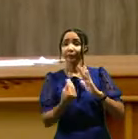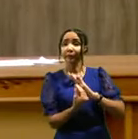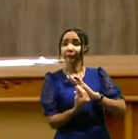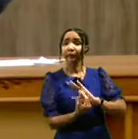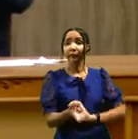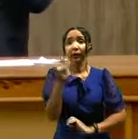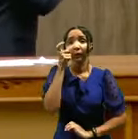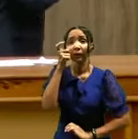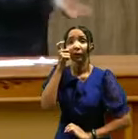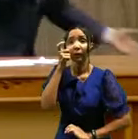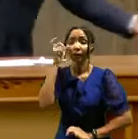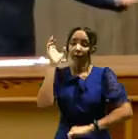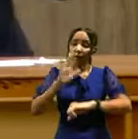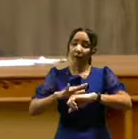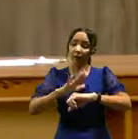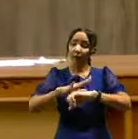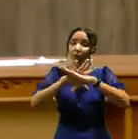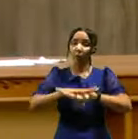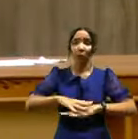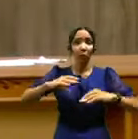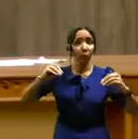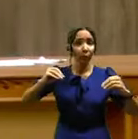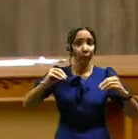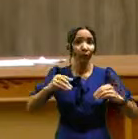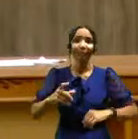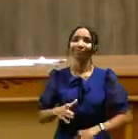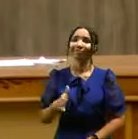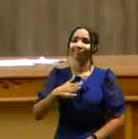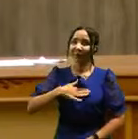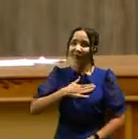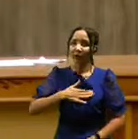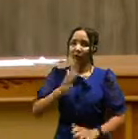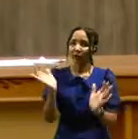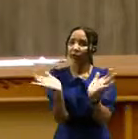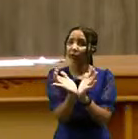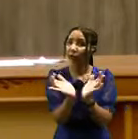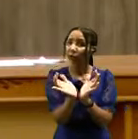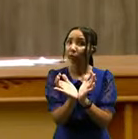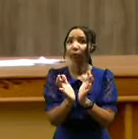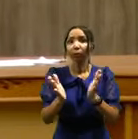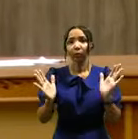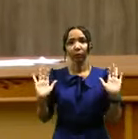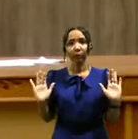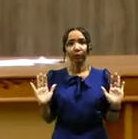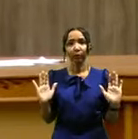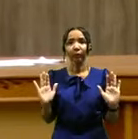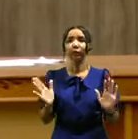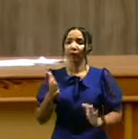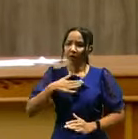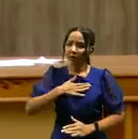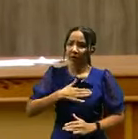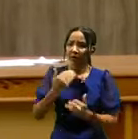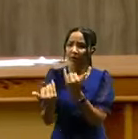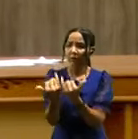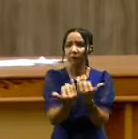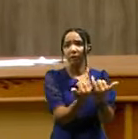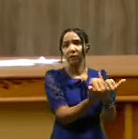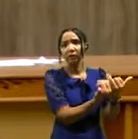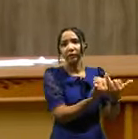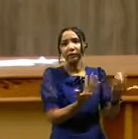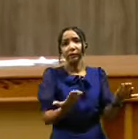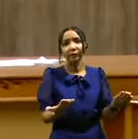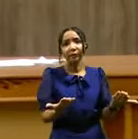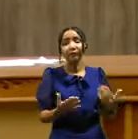interesse para um grupo ele não tem lugar tem gente aqui irmão que ninguém aceita ele em lugar nenhum aí ele di vou ficar na